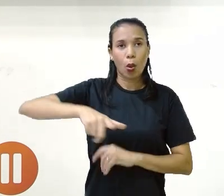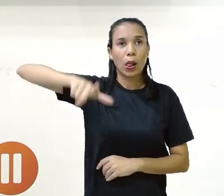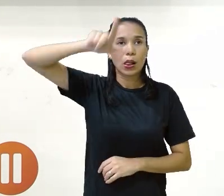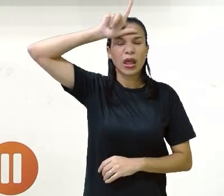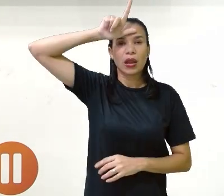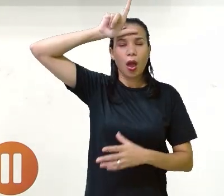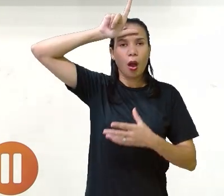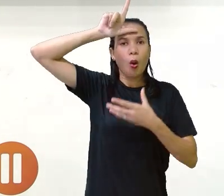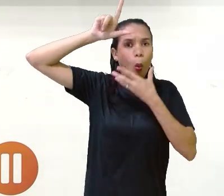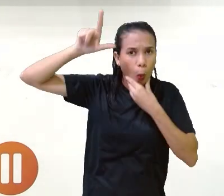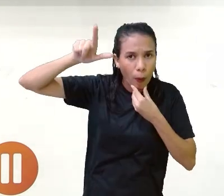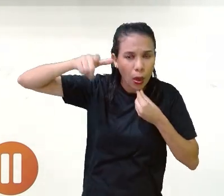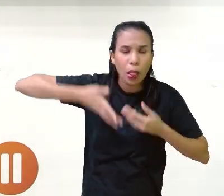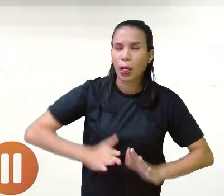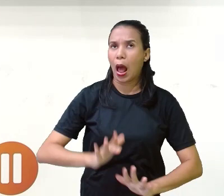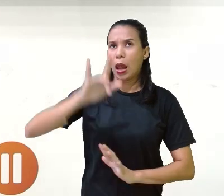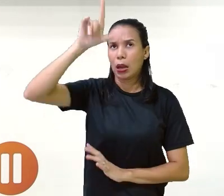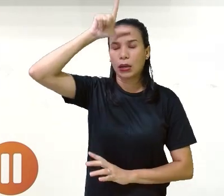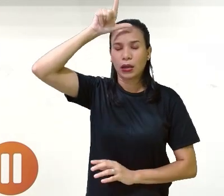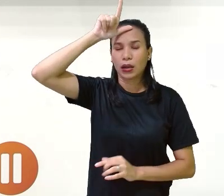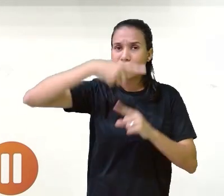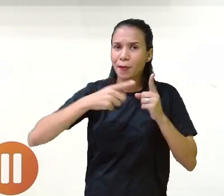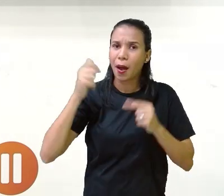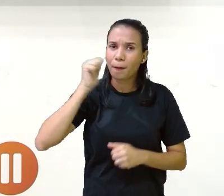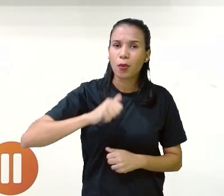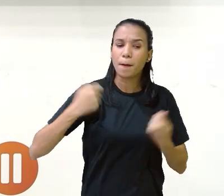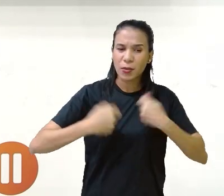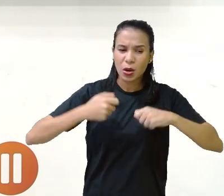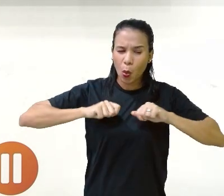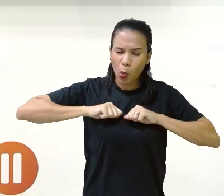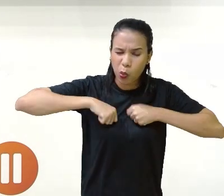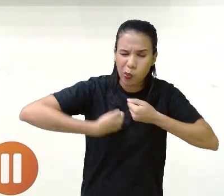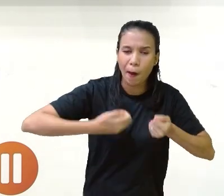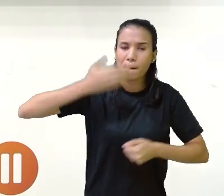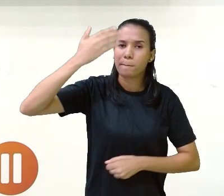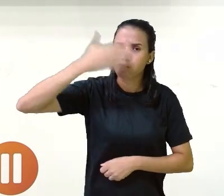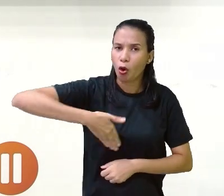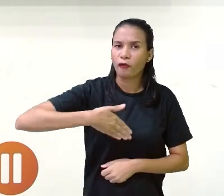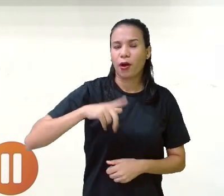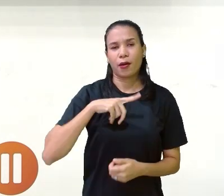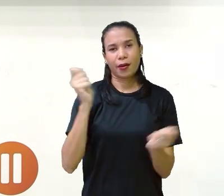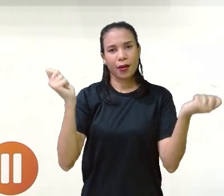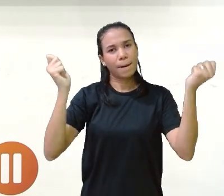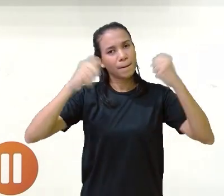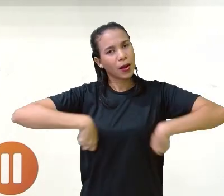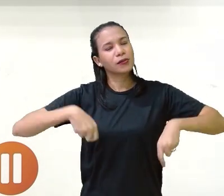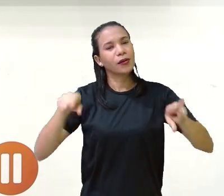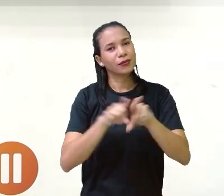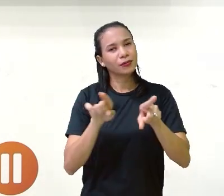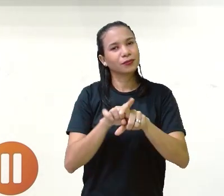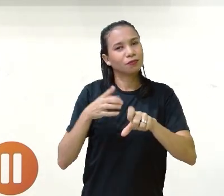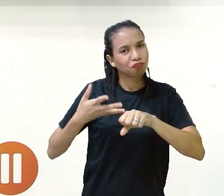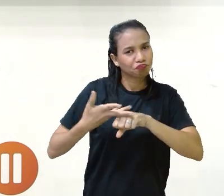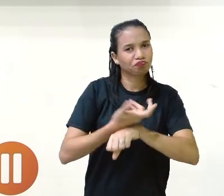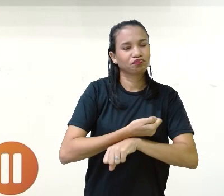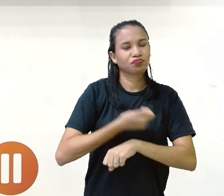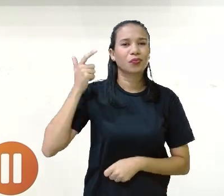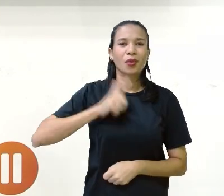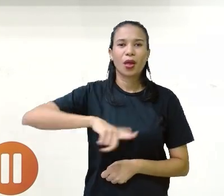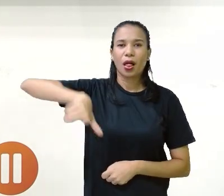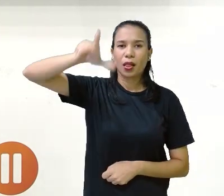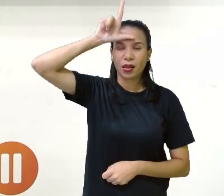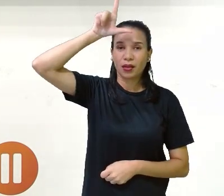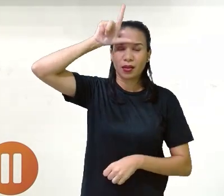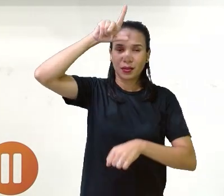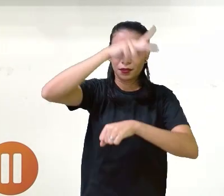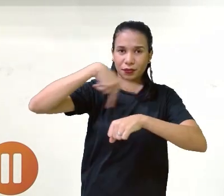né? Mas a mulher, ela vem provando que ela também tem capacidade, inclusive, de liderar